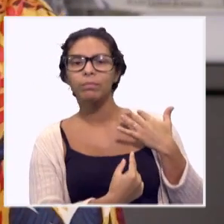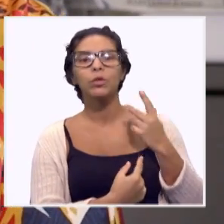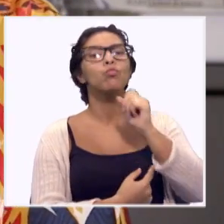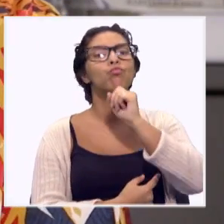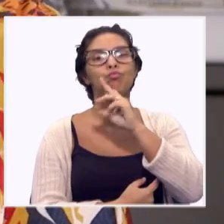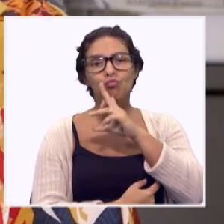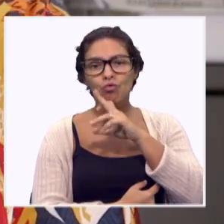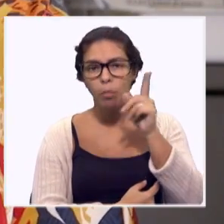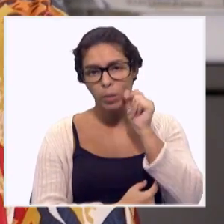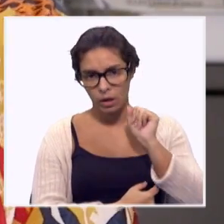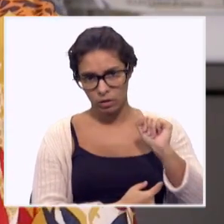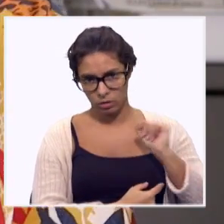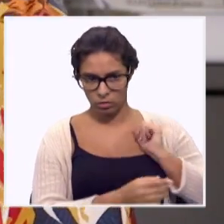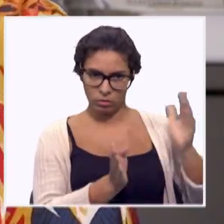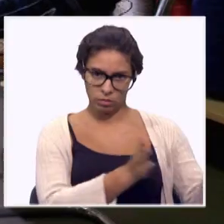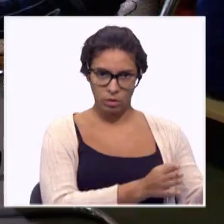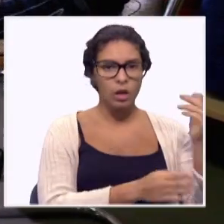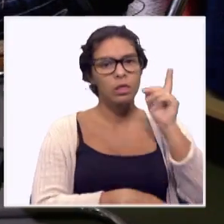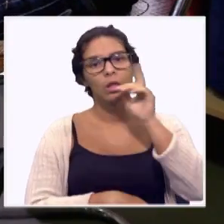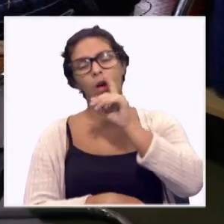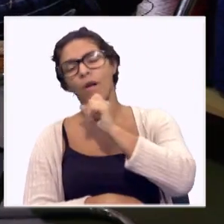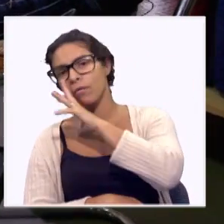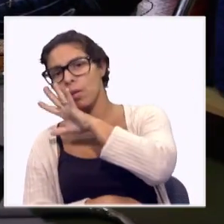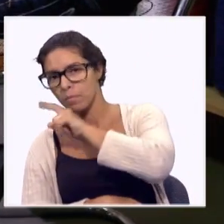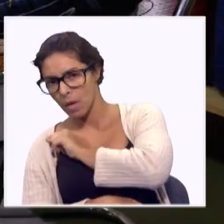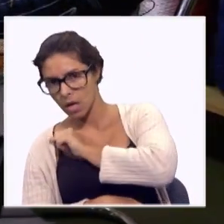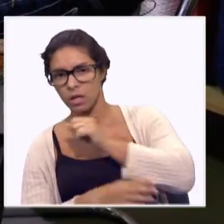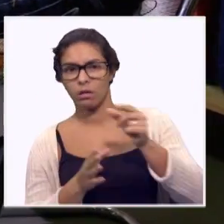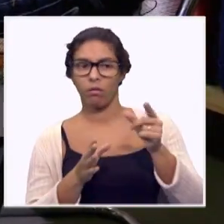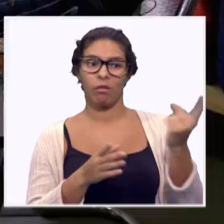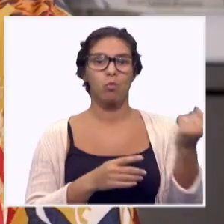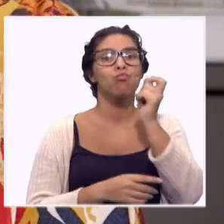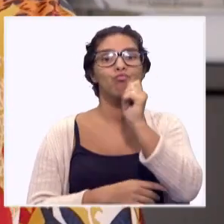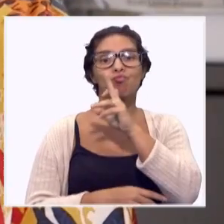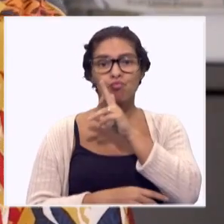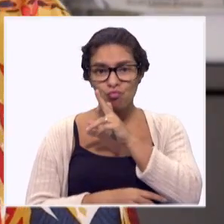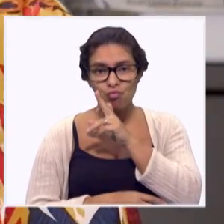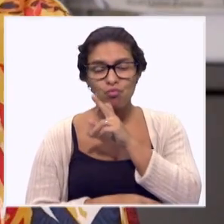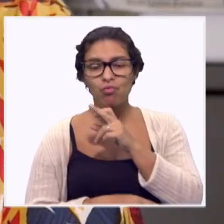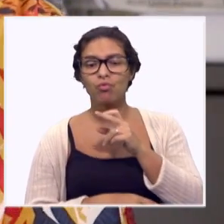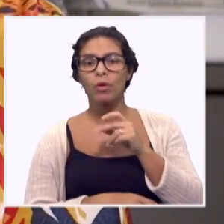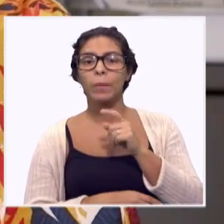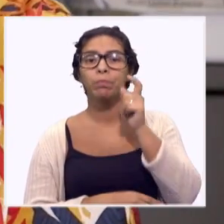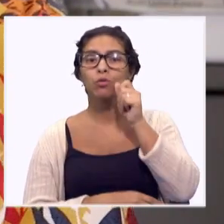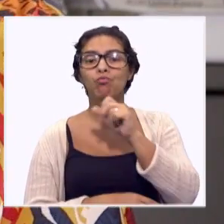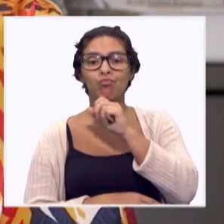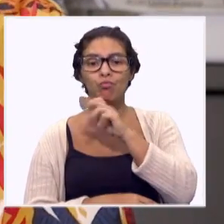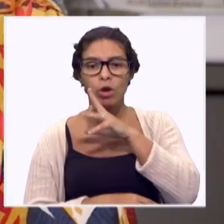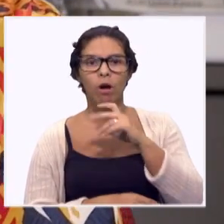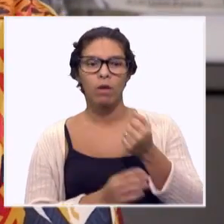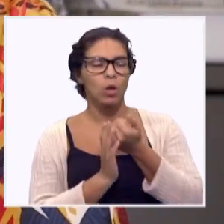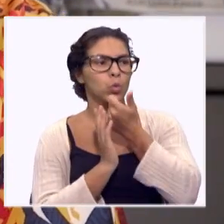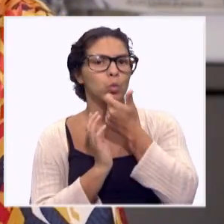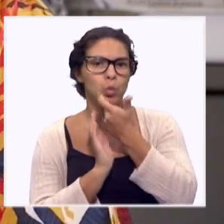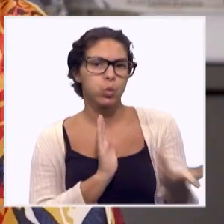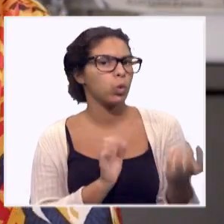nomeadamente o meu avô paterno e a minha avó materna. O que também eles faziam? O meu avô era literalmente o homem dos